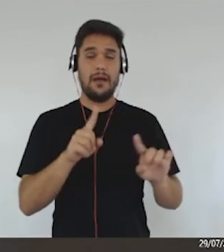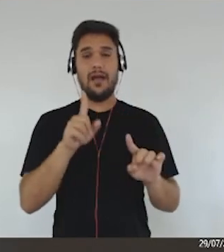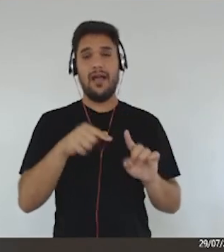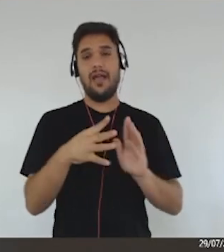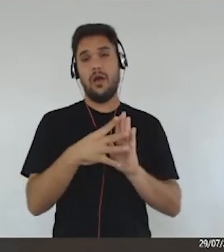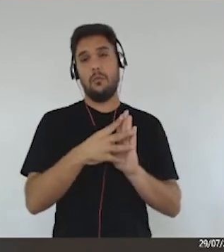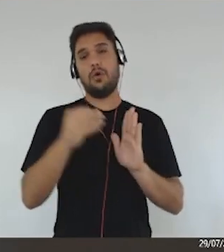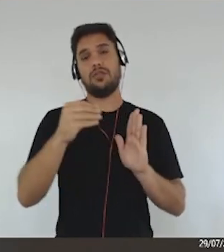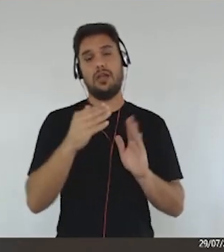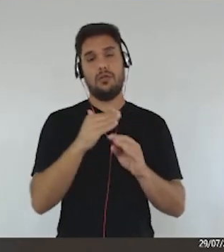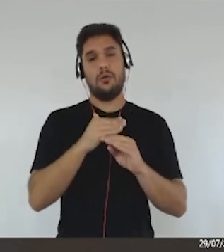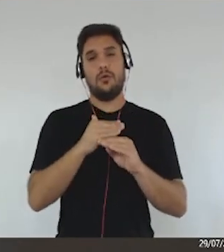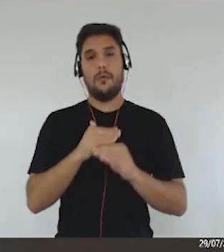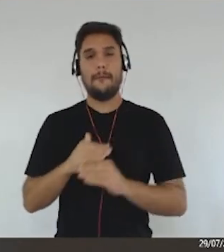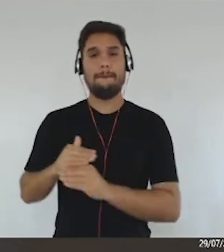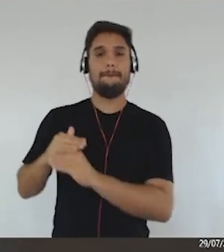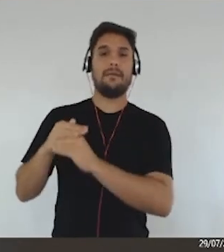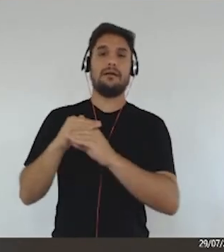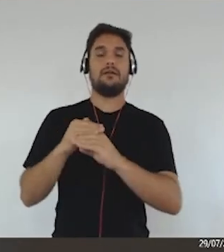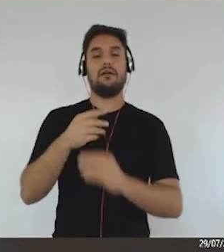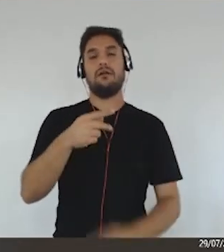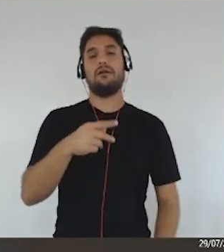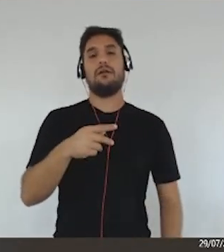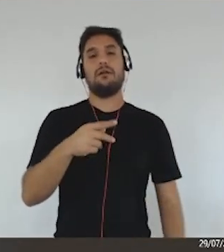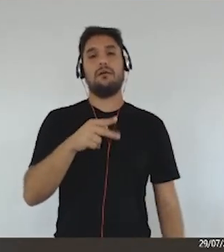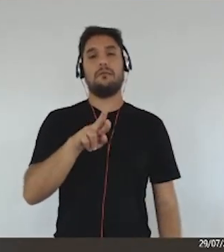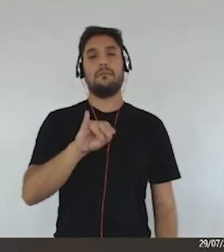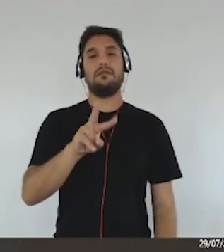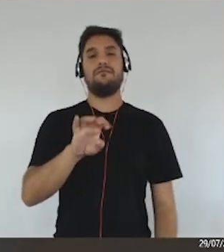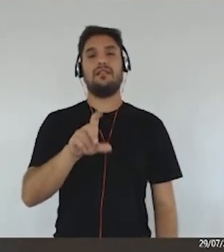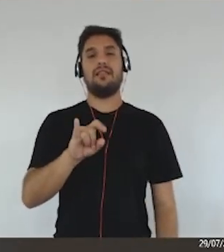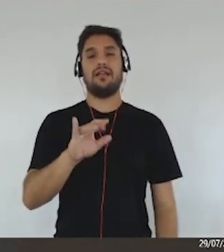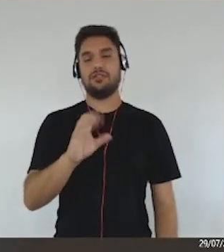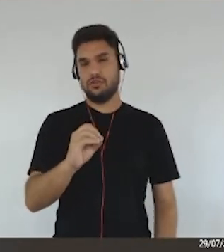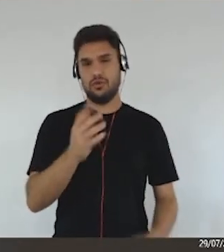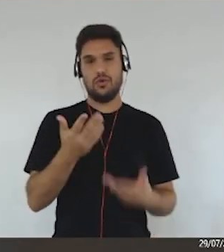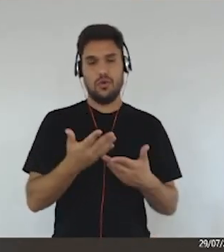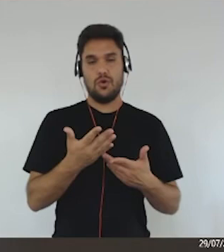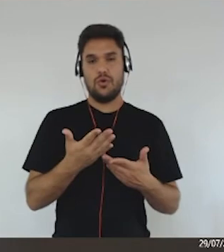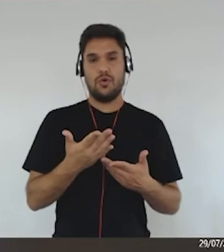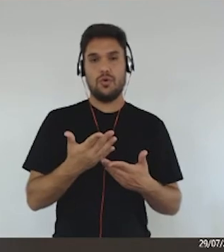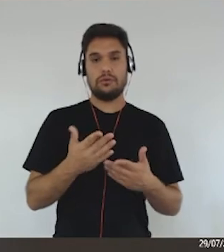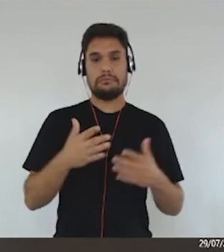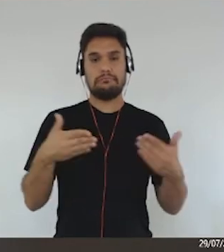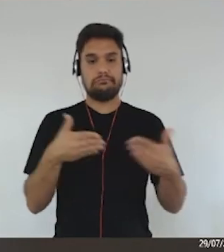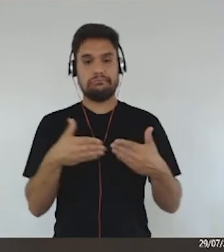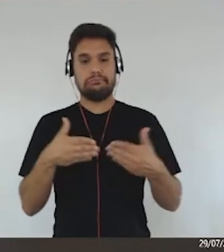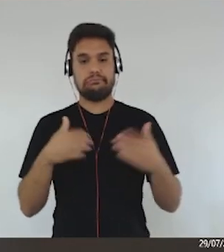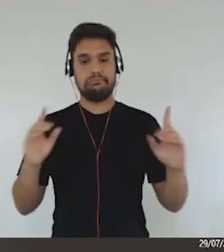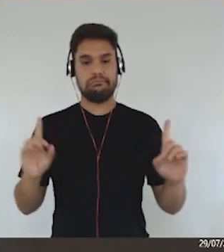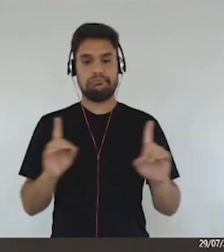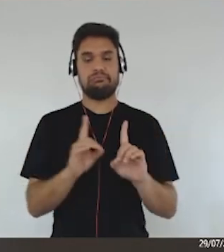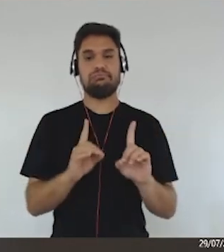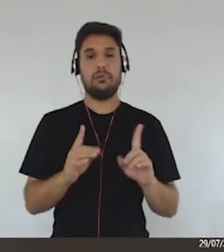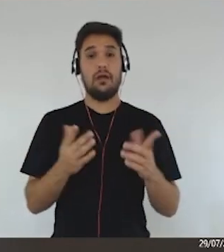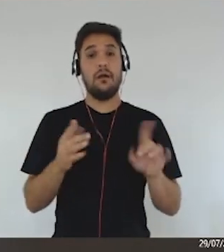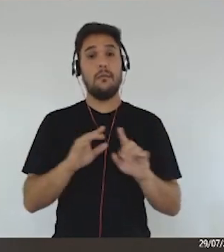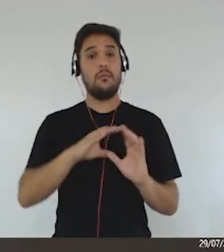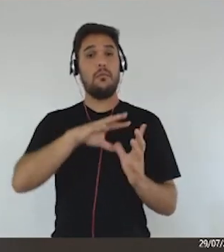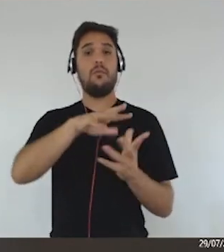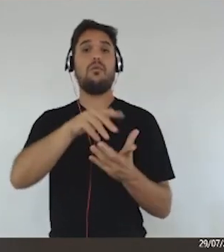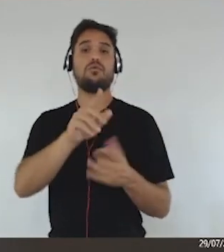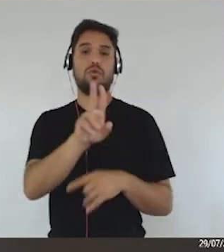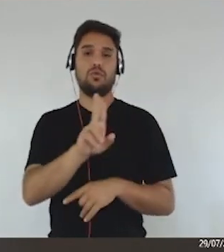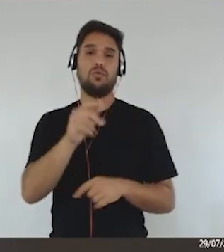modelo de privilégio legal, não é? De sigilo cliente-advogado. Então, isso não vale só para o Brasil, isso vale para o mundo